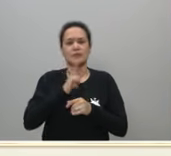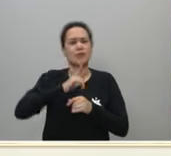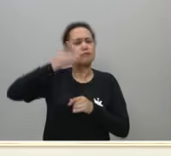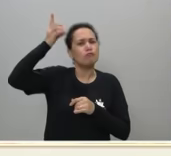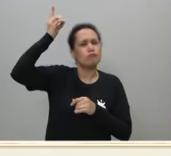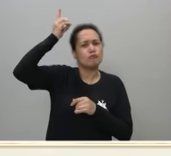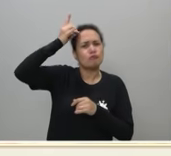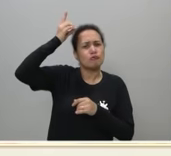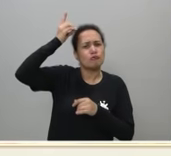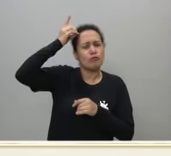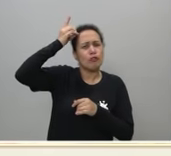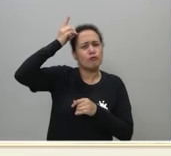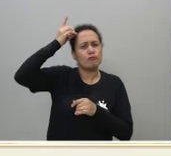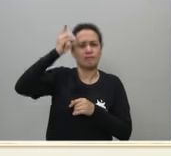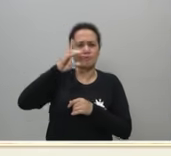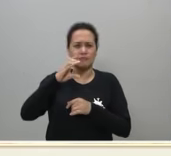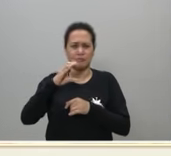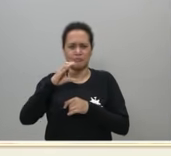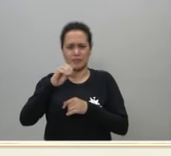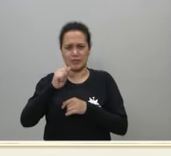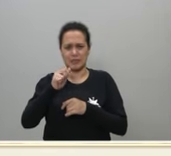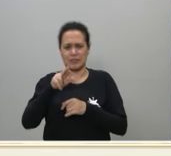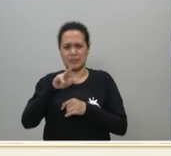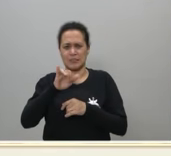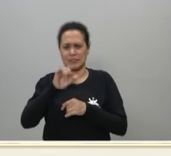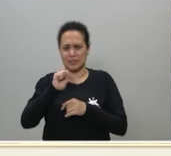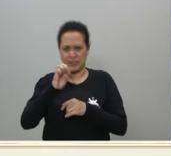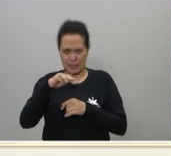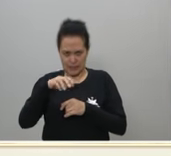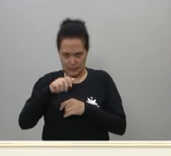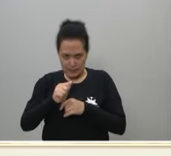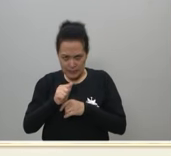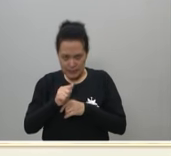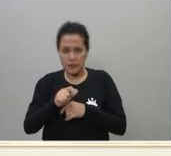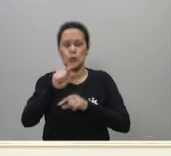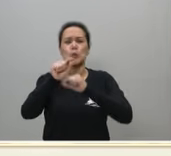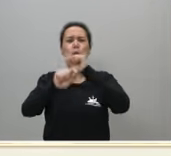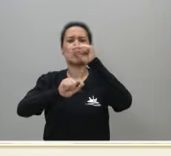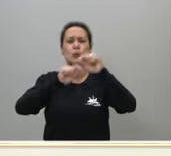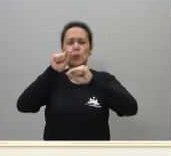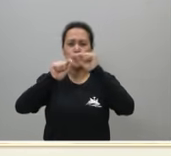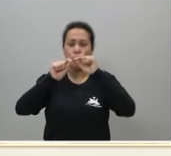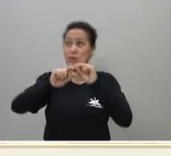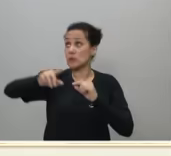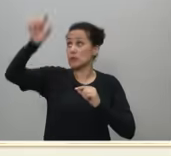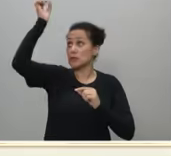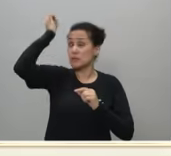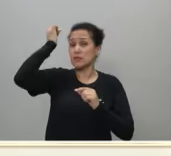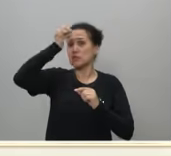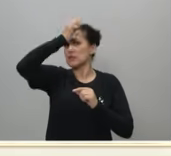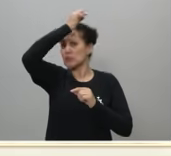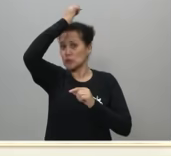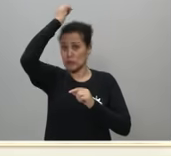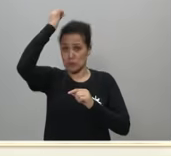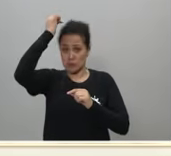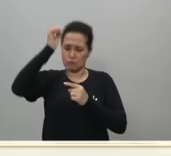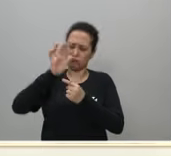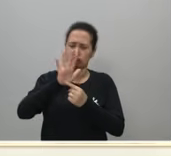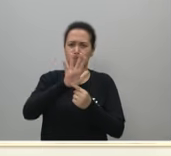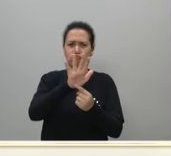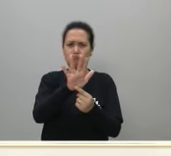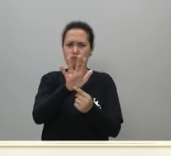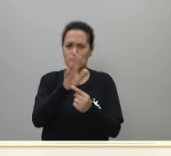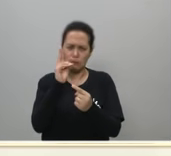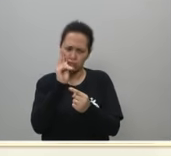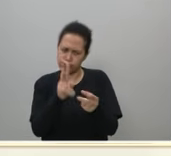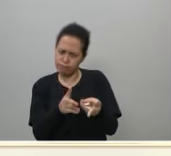carismas que o Espírito Santo suscita, uma das coisas para saber se a pessoa é realmente pelo Espírito